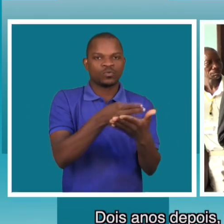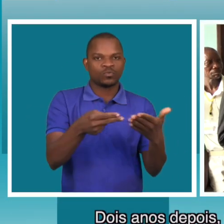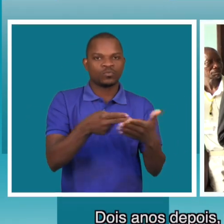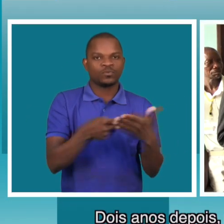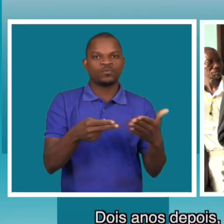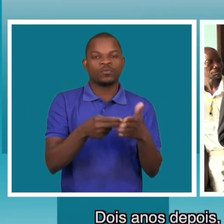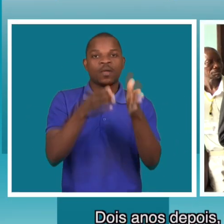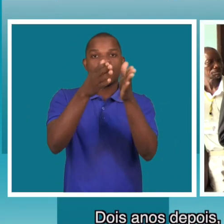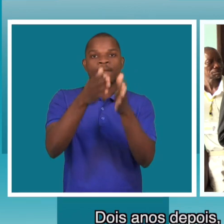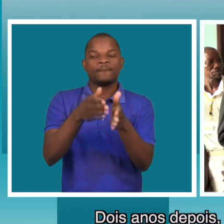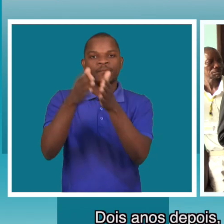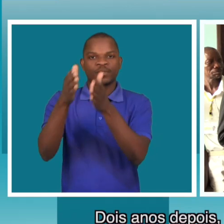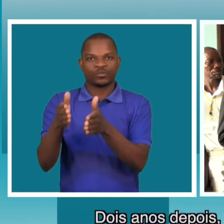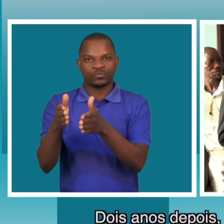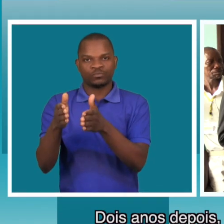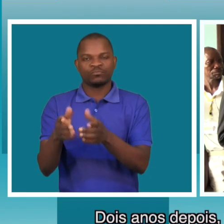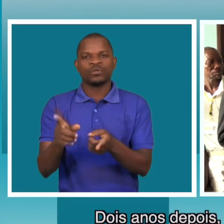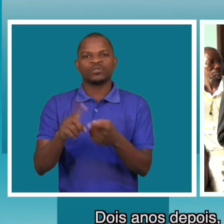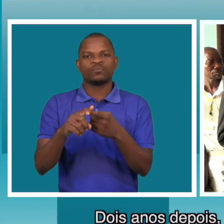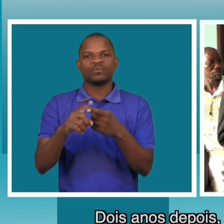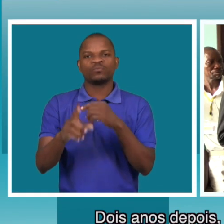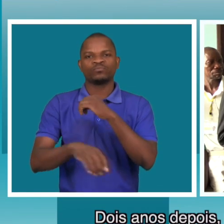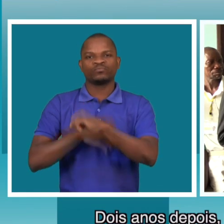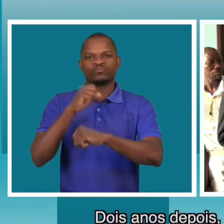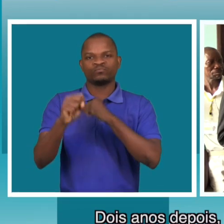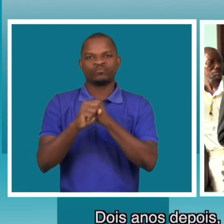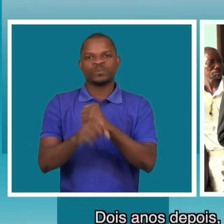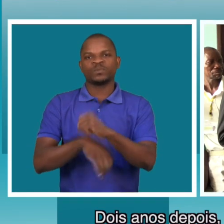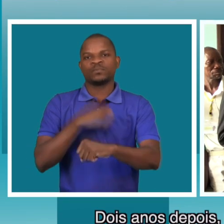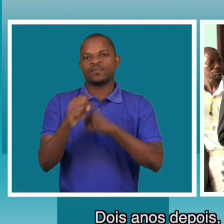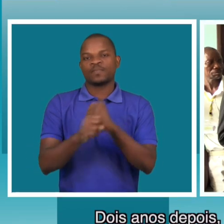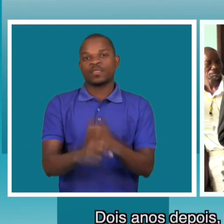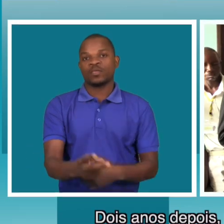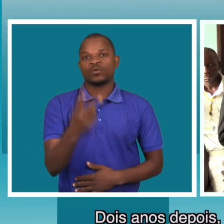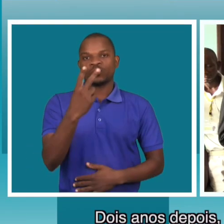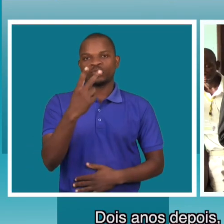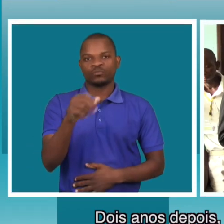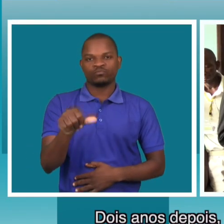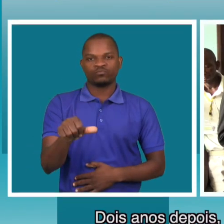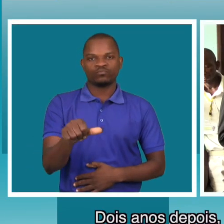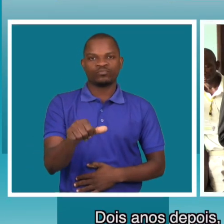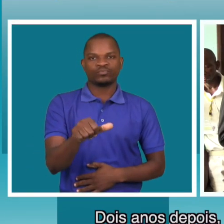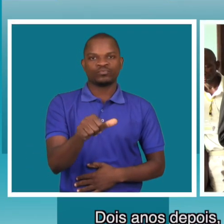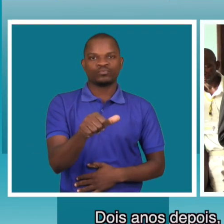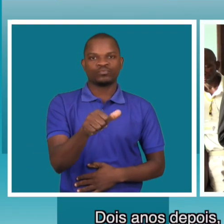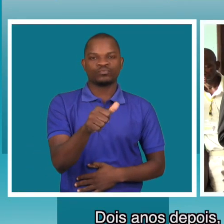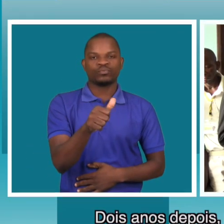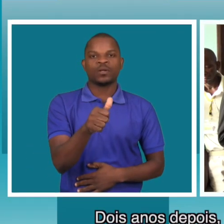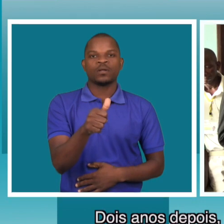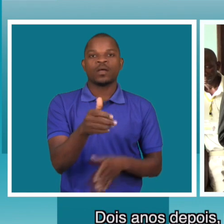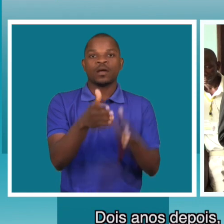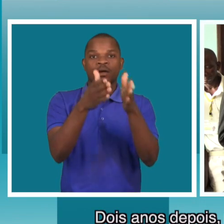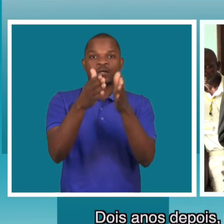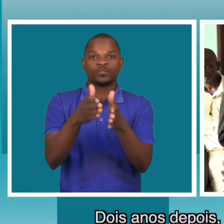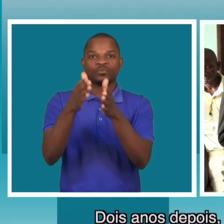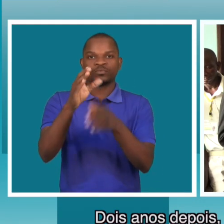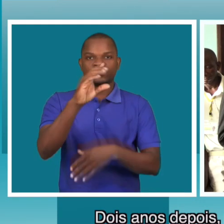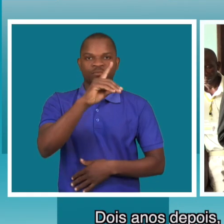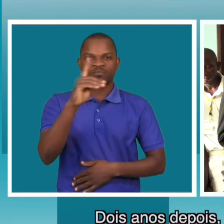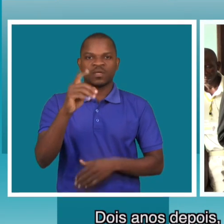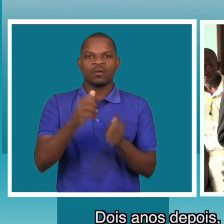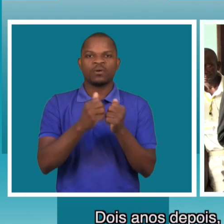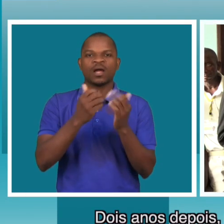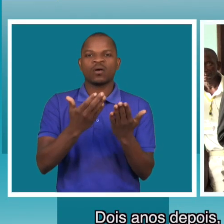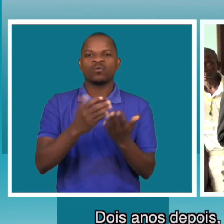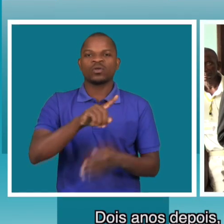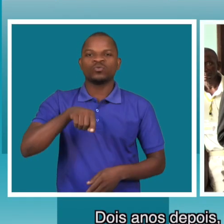Mas, dois anos depois, depois de muita melhoria dos clientes, então, nós já não vamos